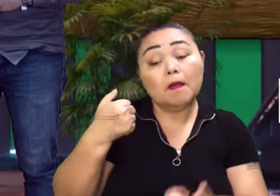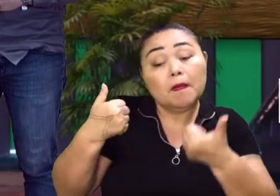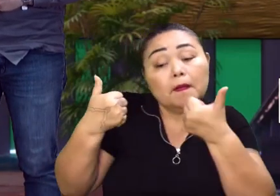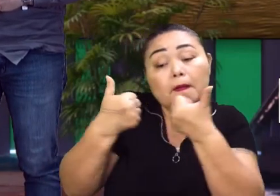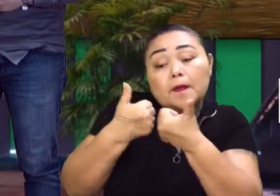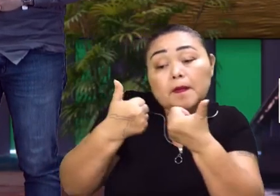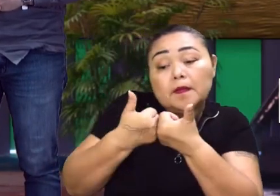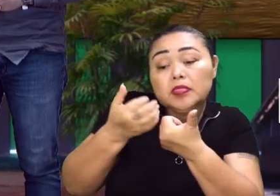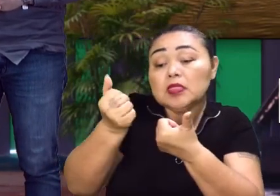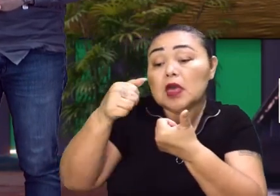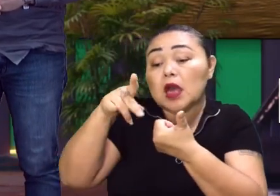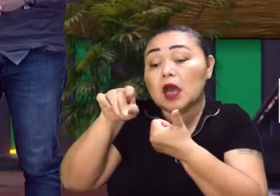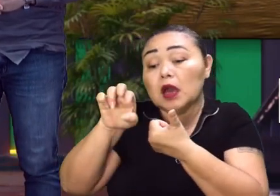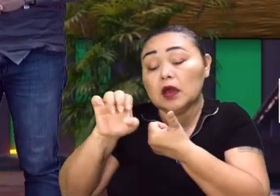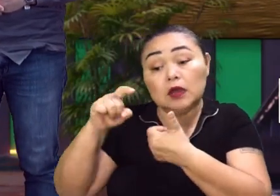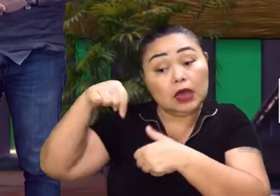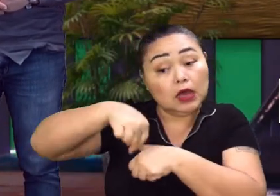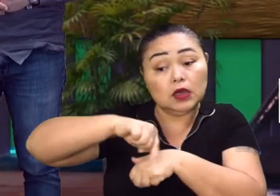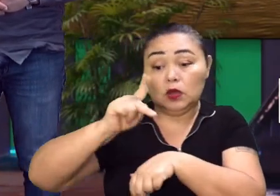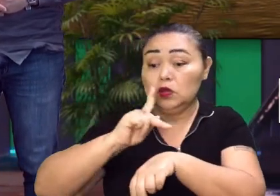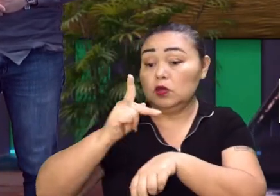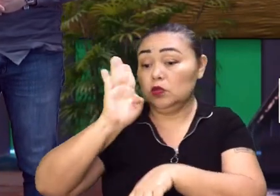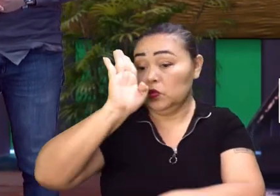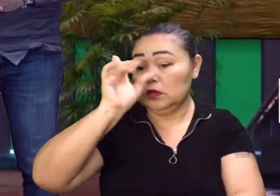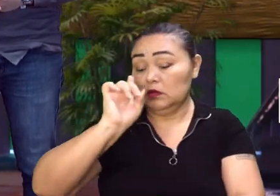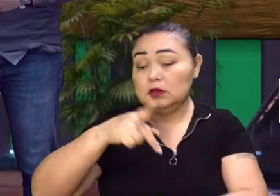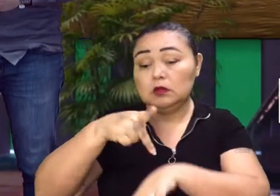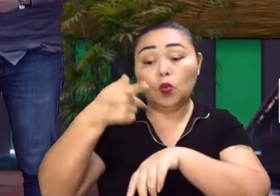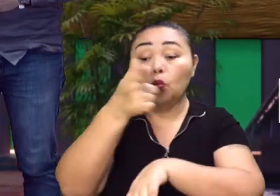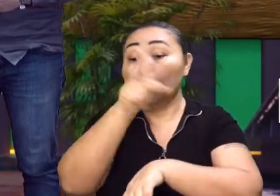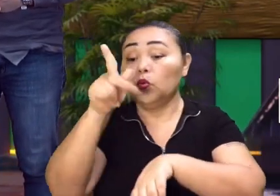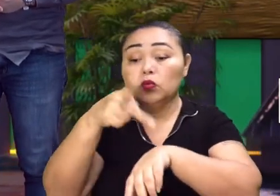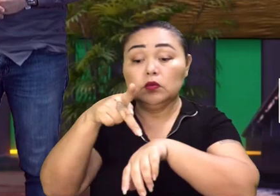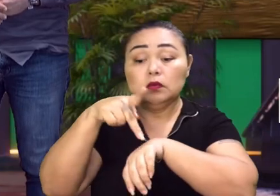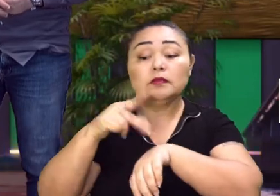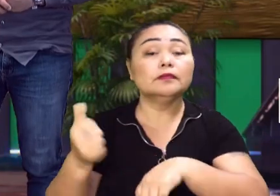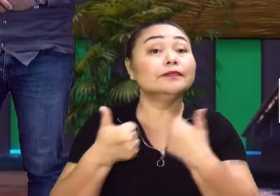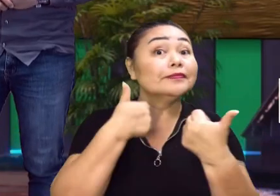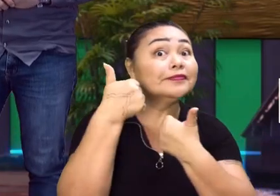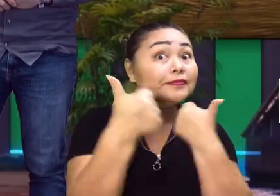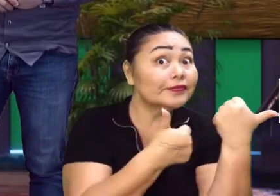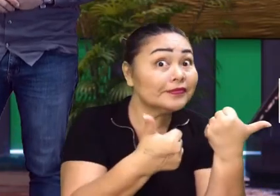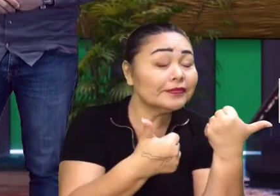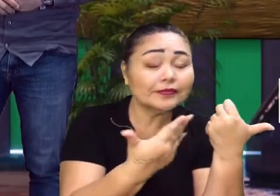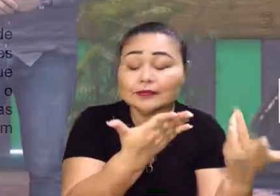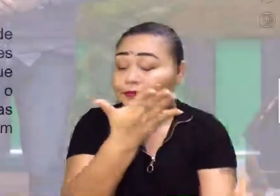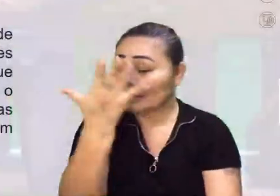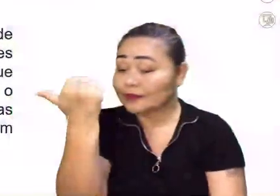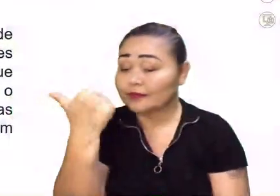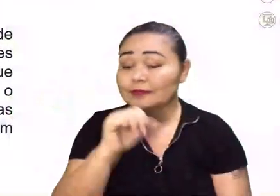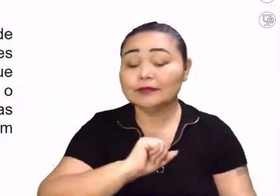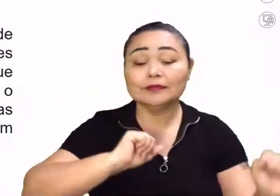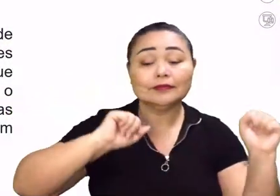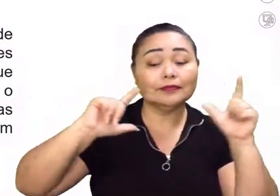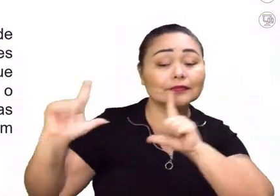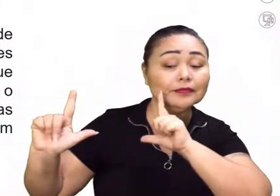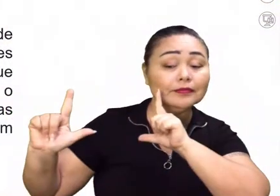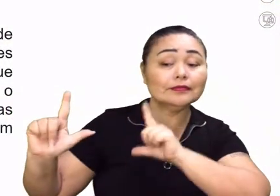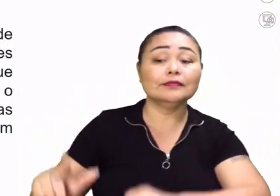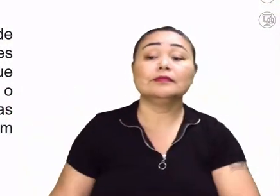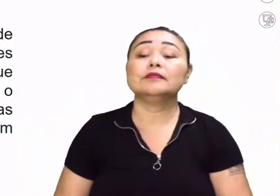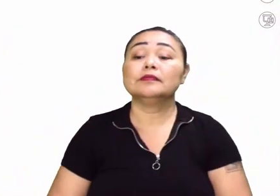nas Cordilheira dos Andes mas não é no Brasil Exatamente isso muito bem você beleza vamos lá no quadro meu diretor